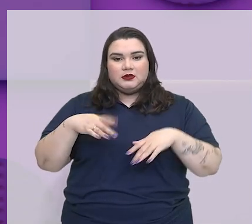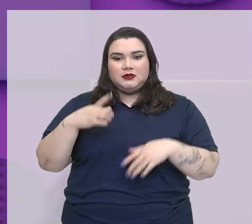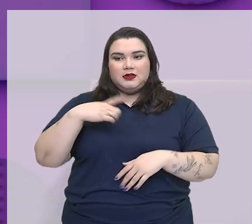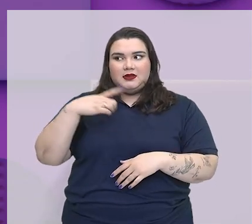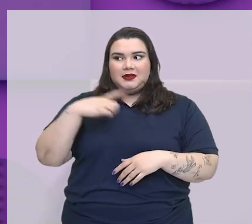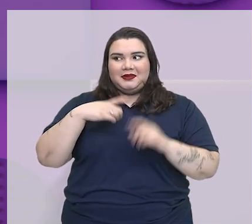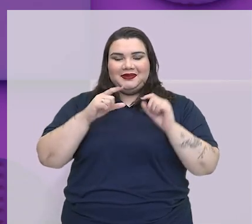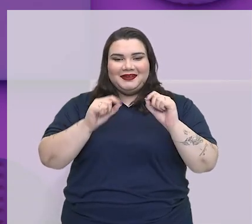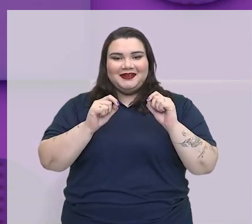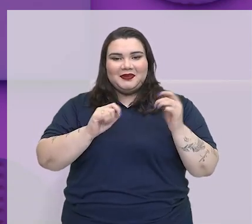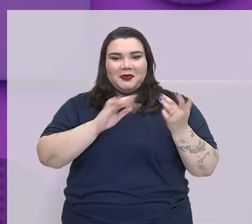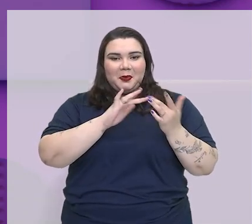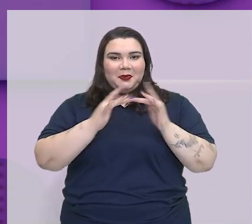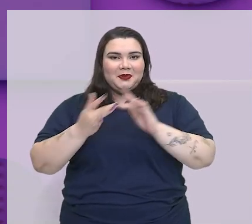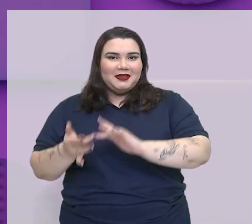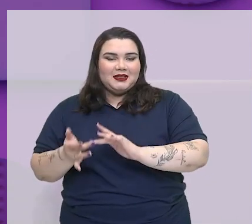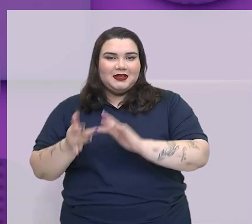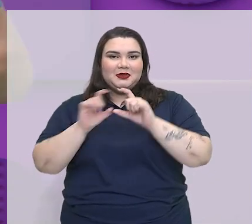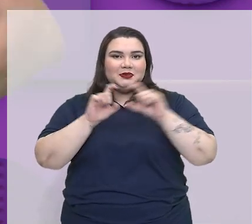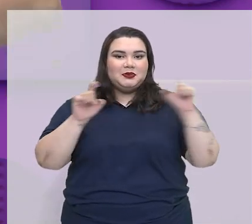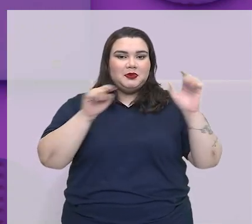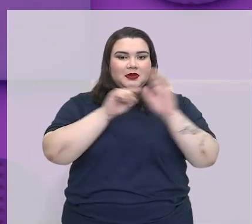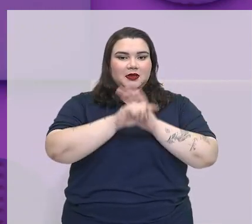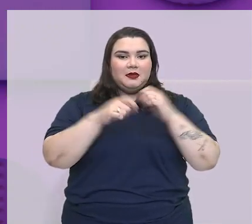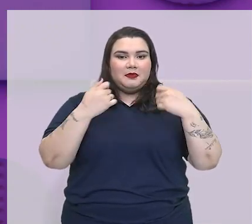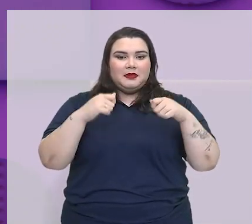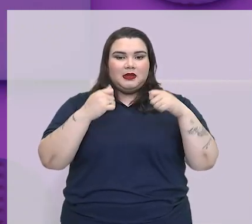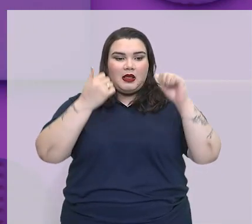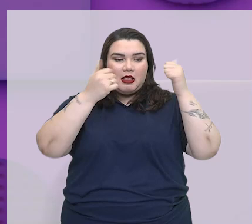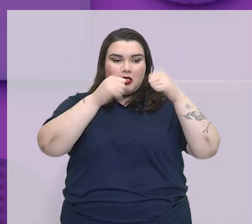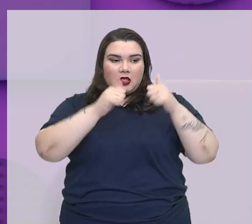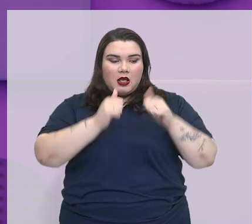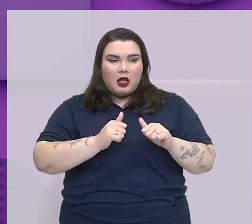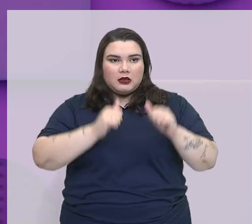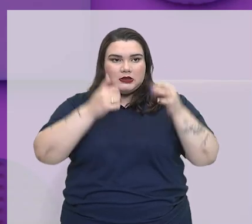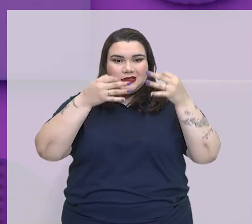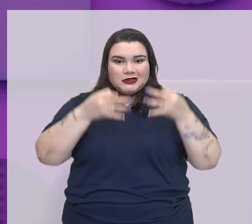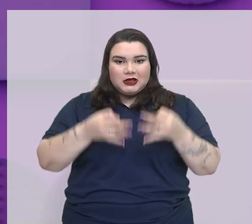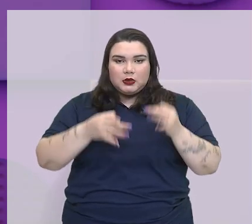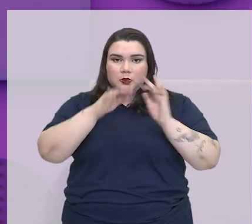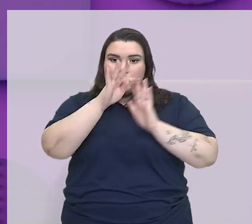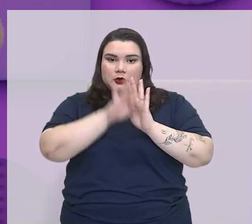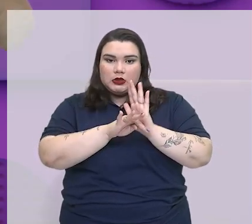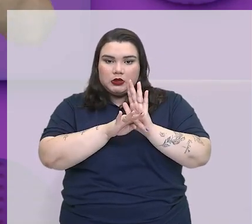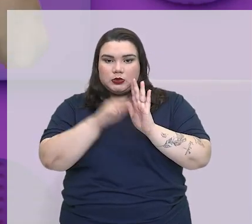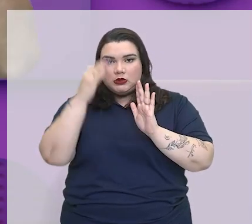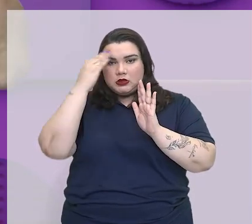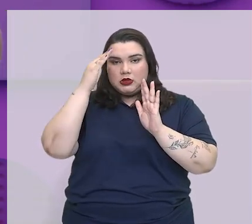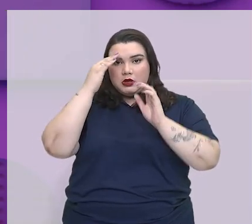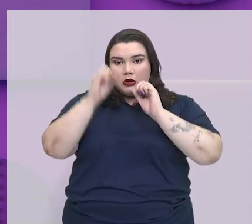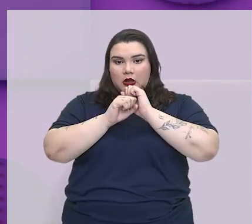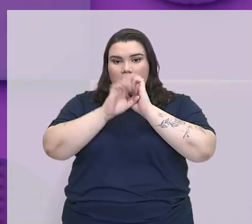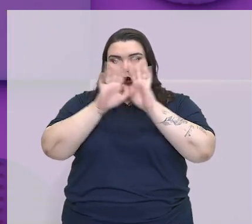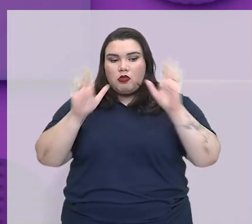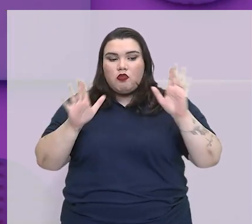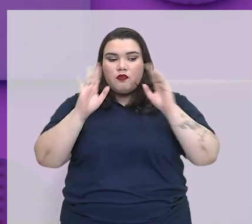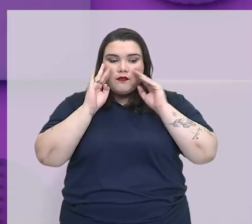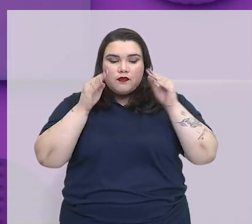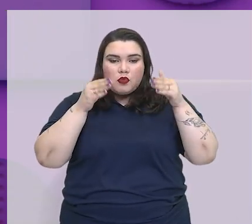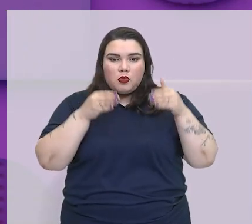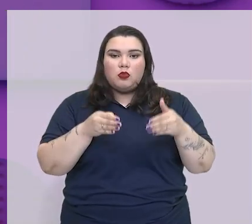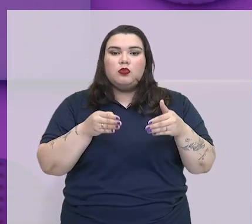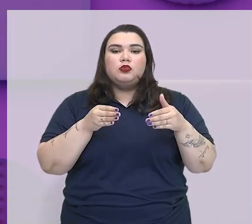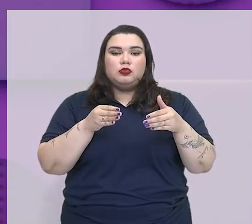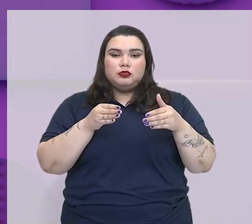com questões contextualizadas, o que é importante? Você fazer uma boa interpretação da questão e fazer um foco especial, dar